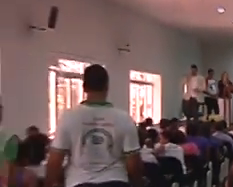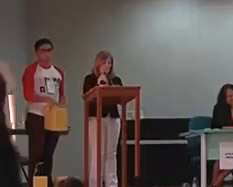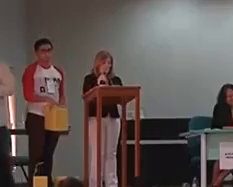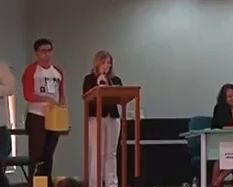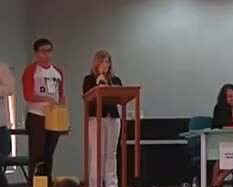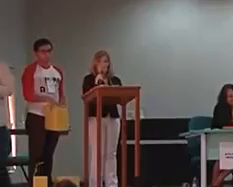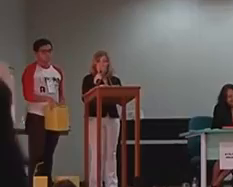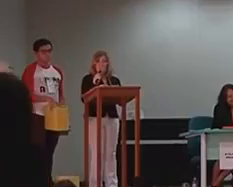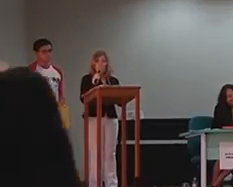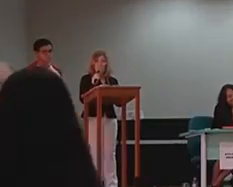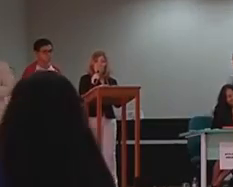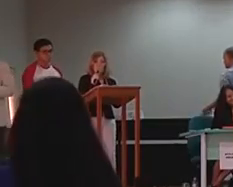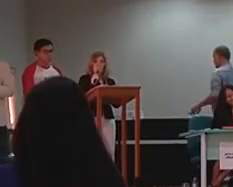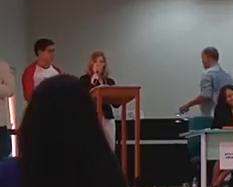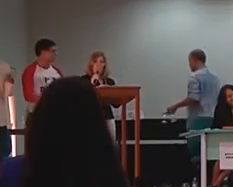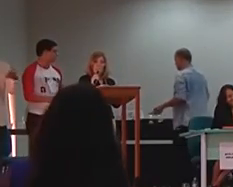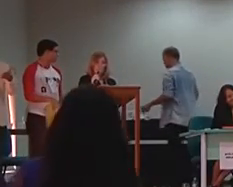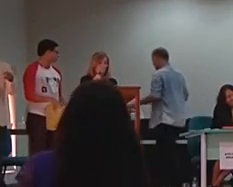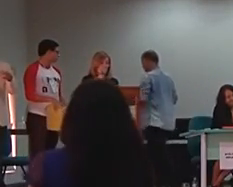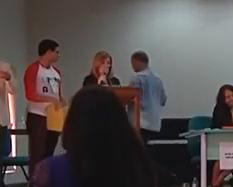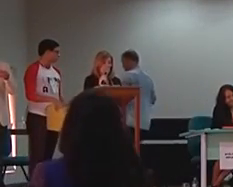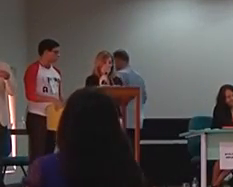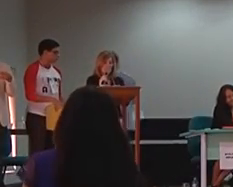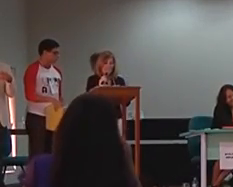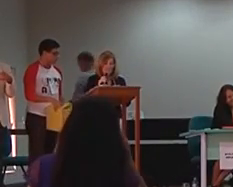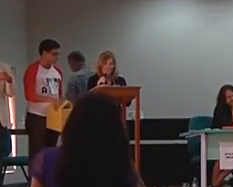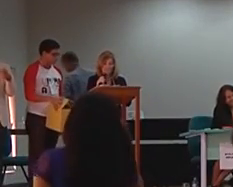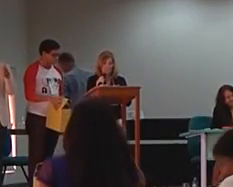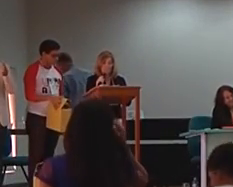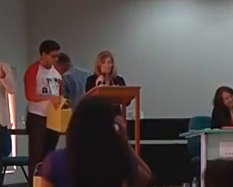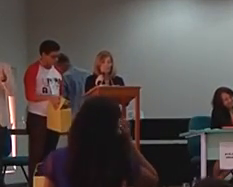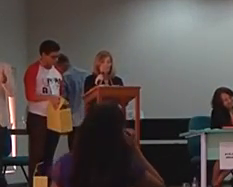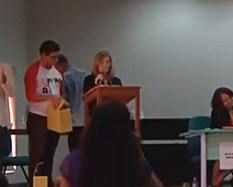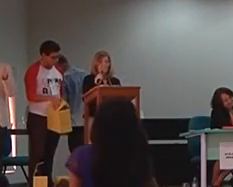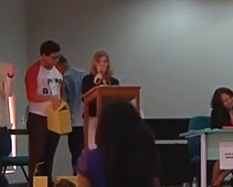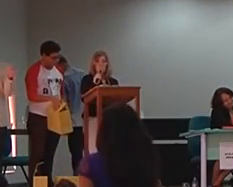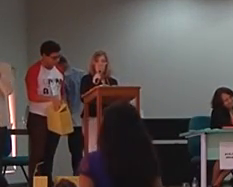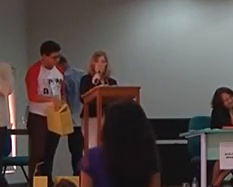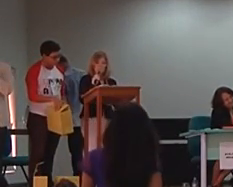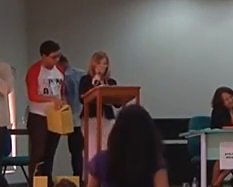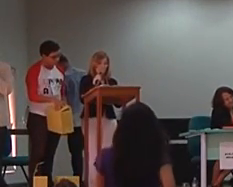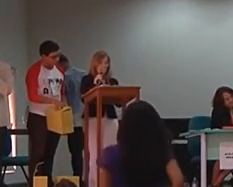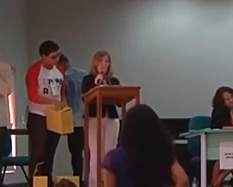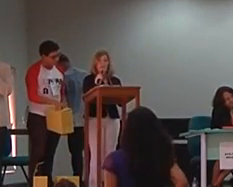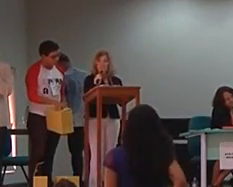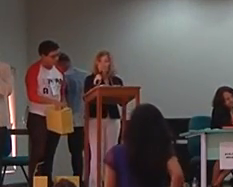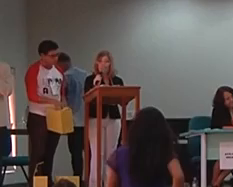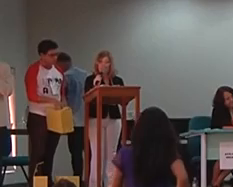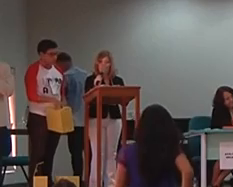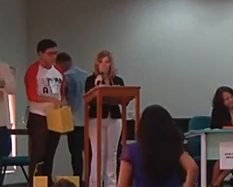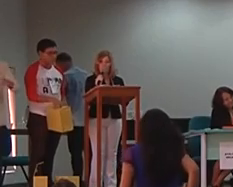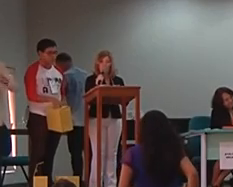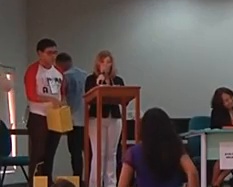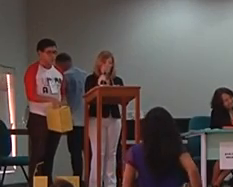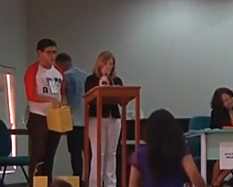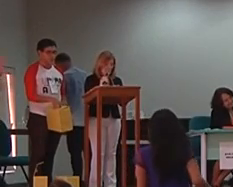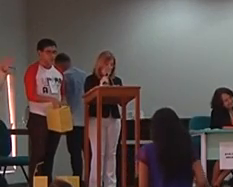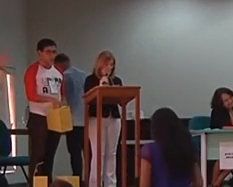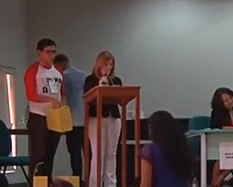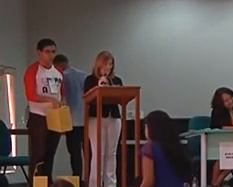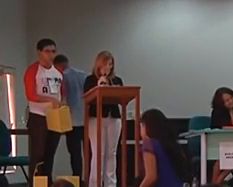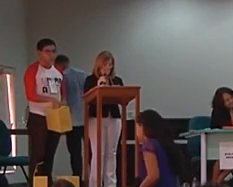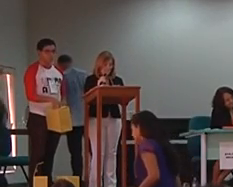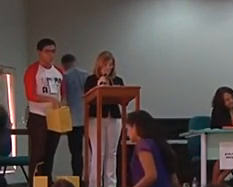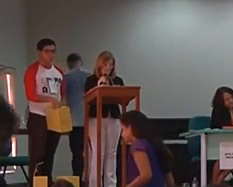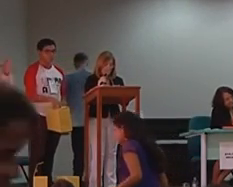intervalo. Nós daremos início agora ao bloco 3, candidato pergunta a candidato. O